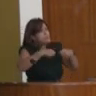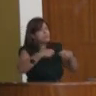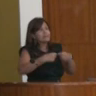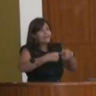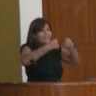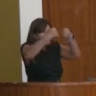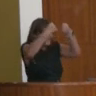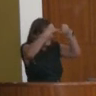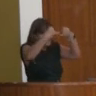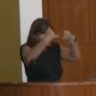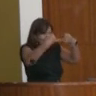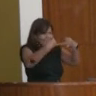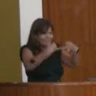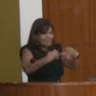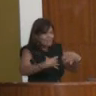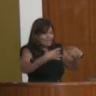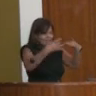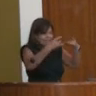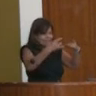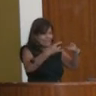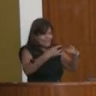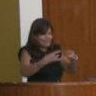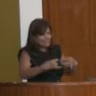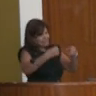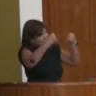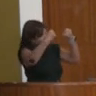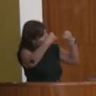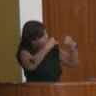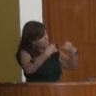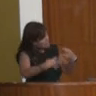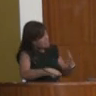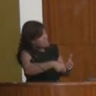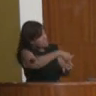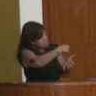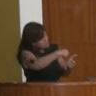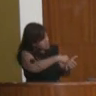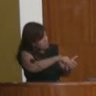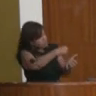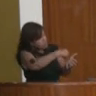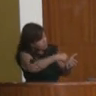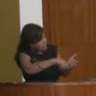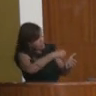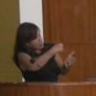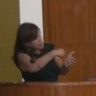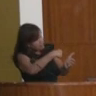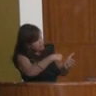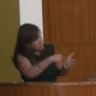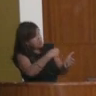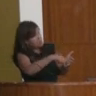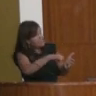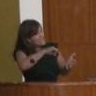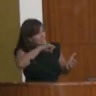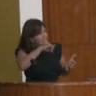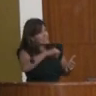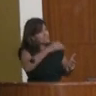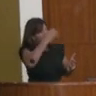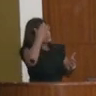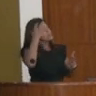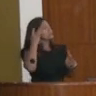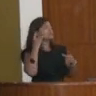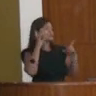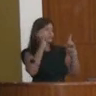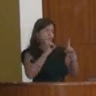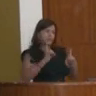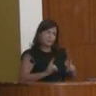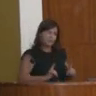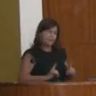pela função, né, porque tem funções que têm uma jornada diferenciada, ou por alguma condição que aquela pessoa tenha e